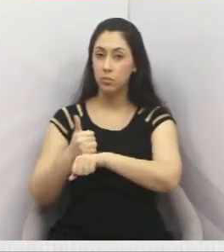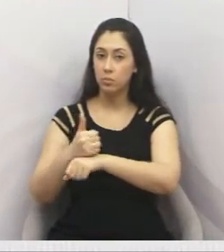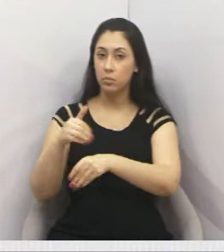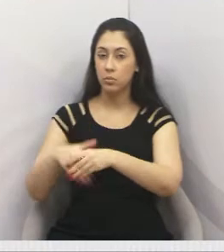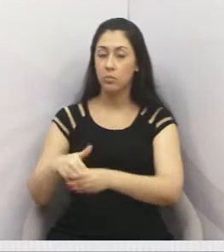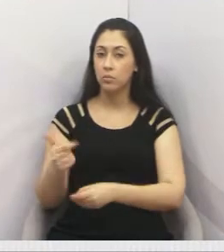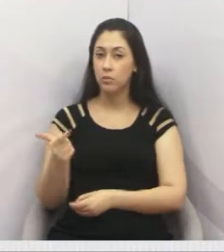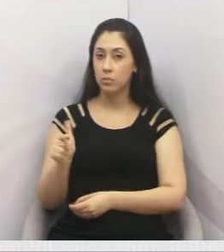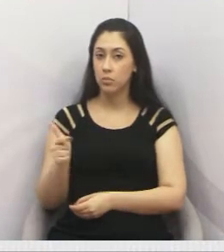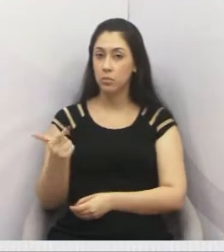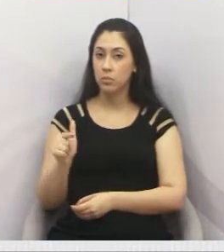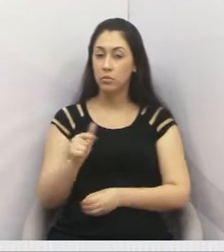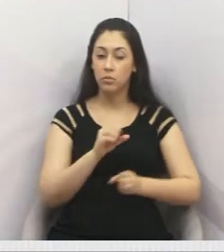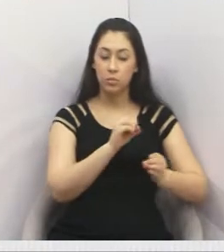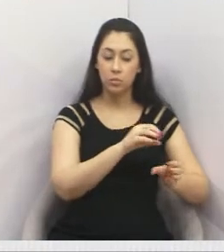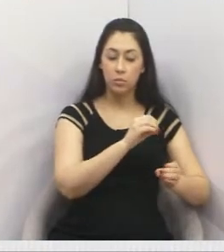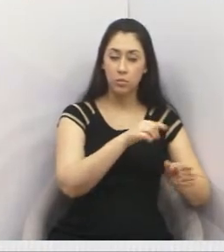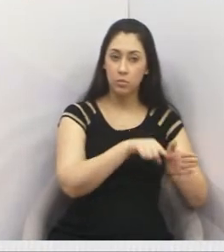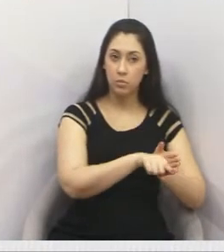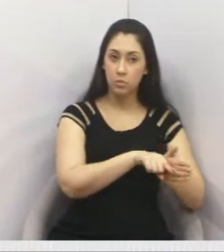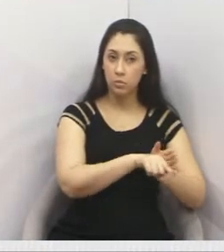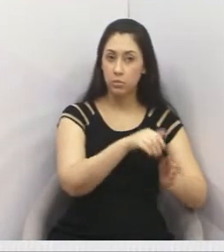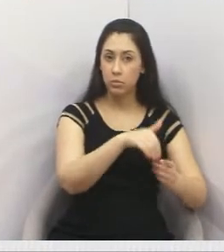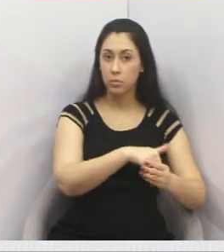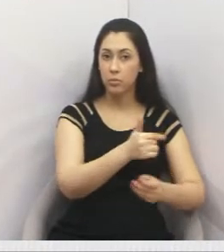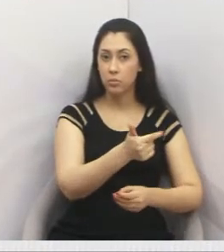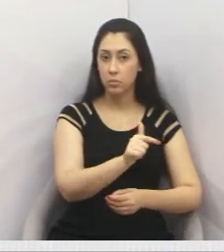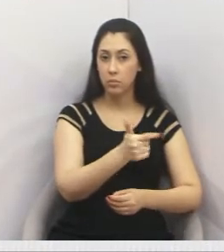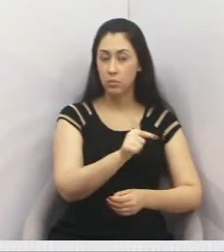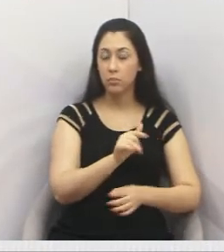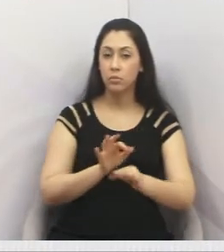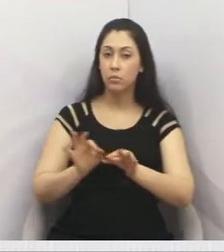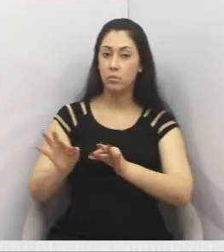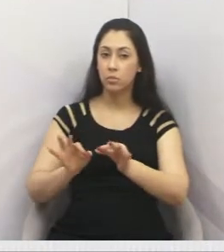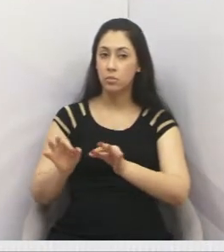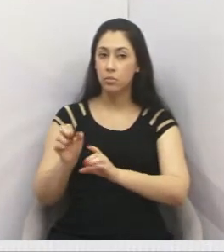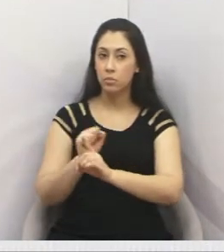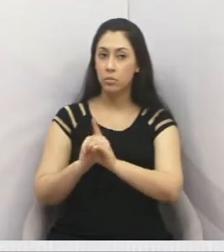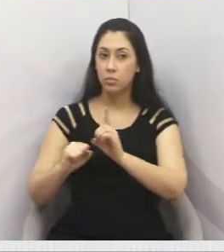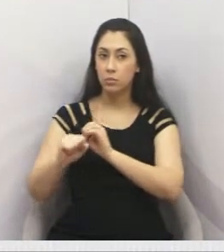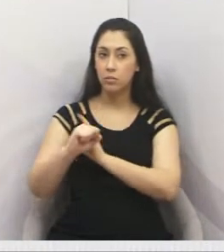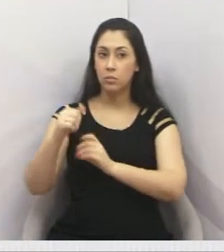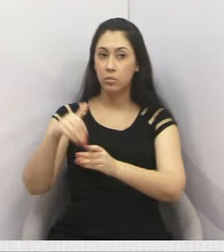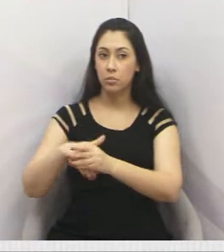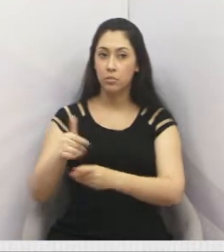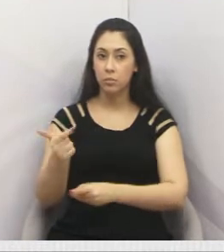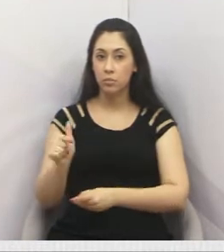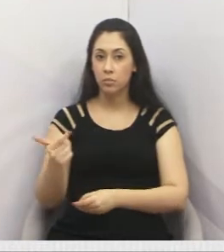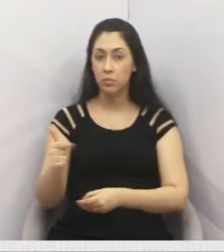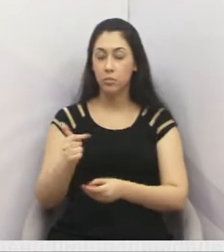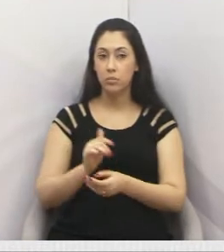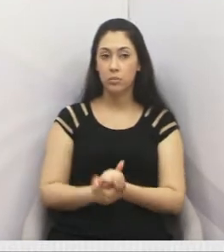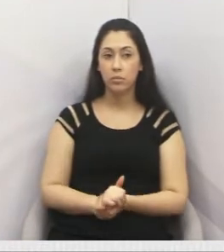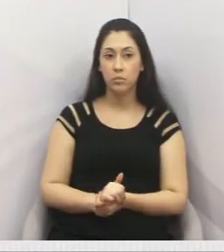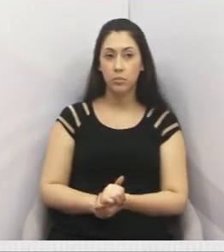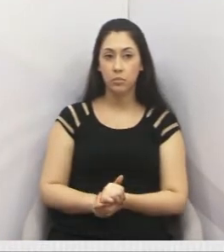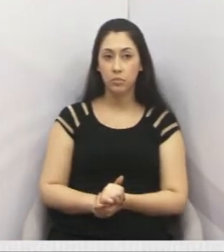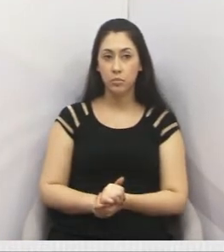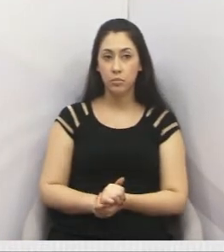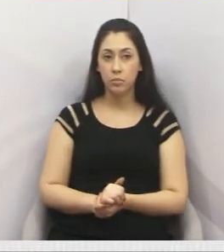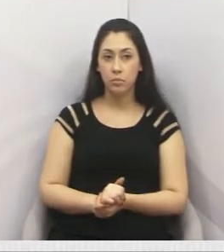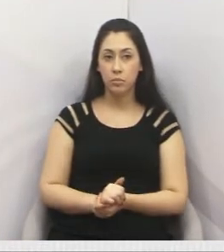em branco, entidades acadêmicas de pesquisa em branco e organização da sociedade civil em branco.